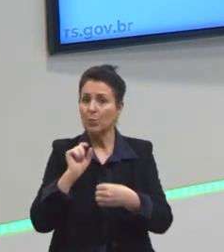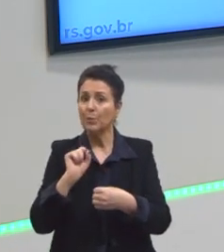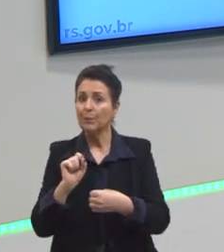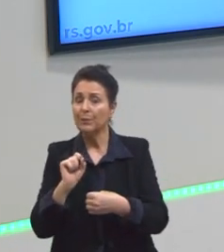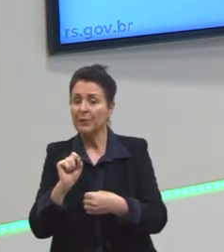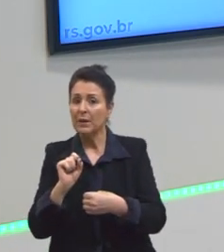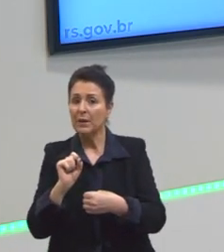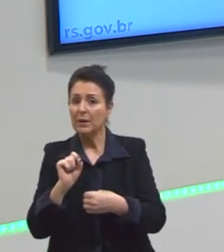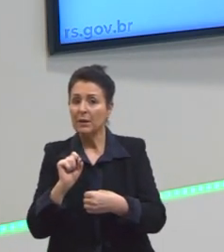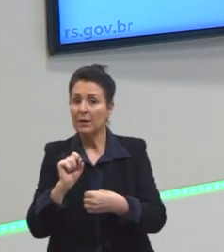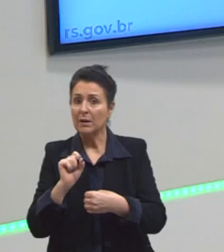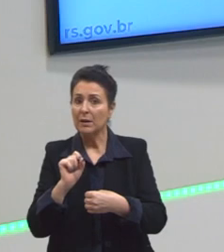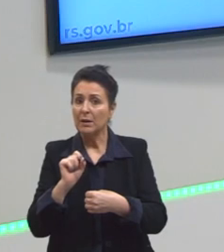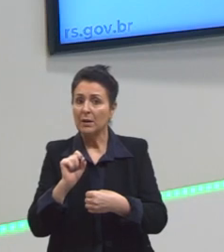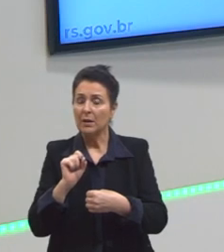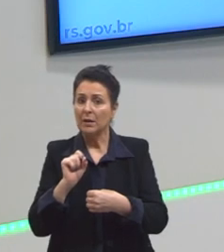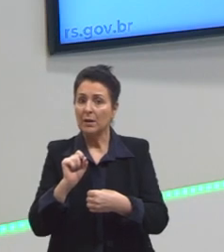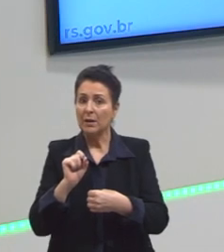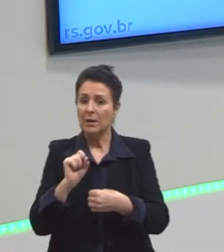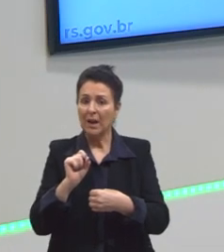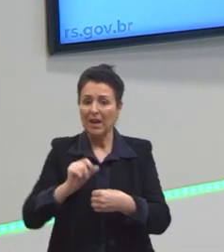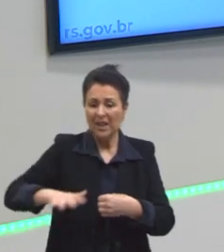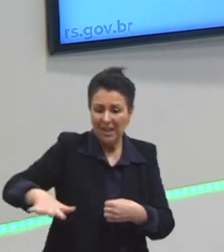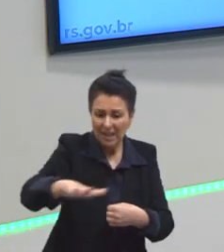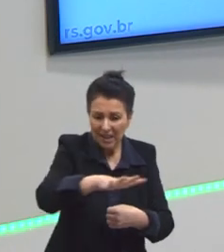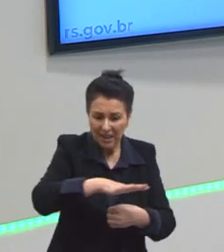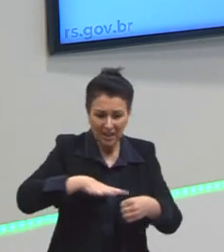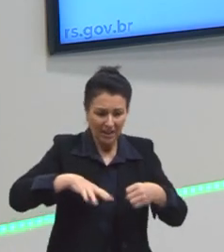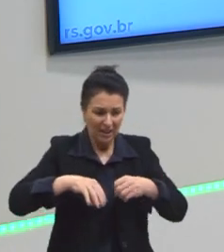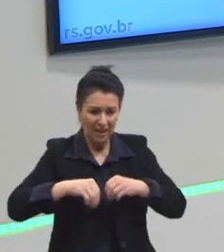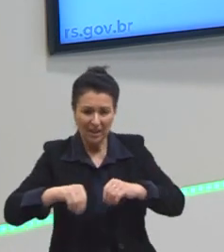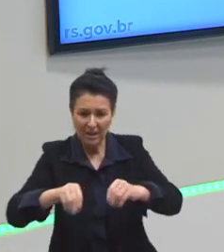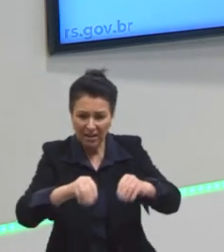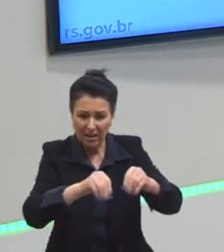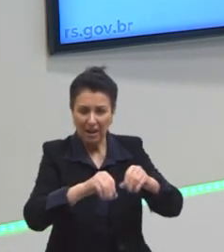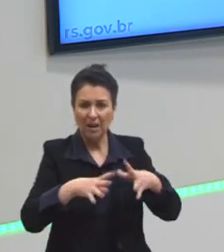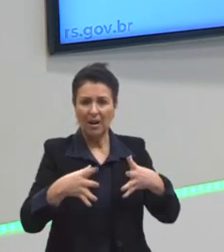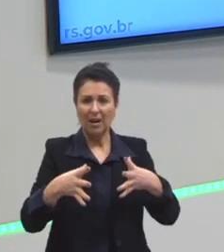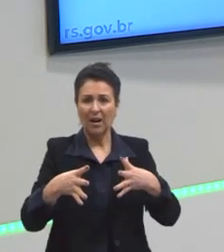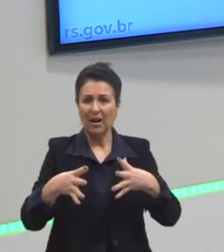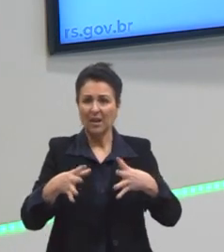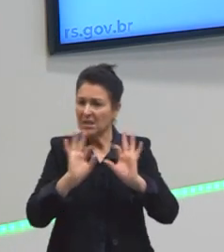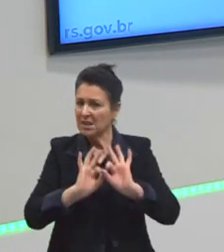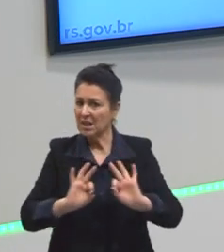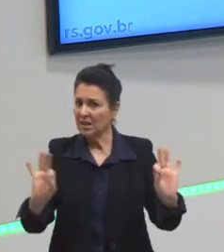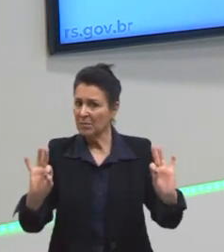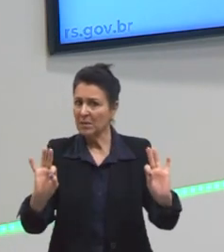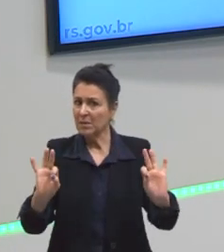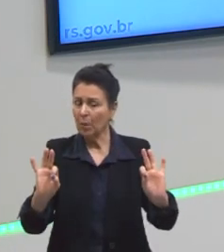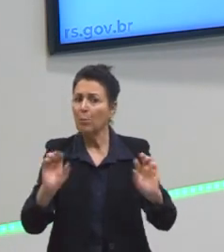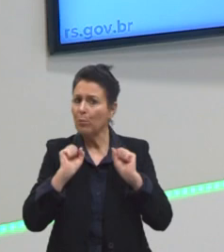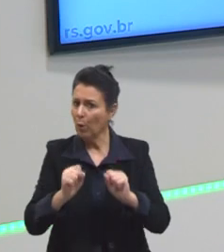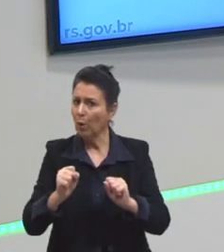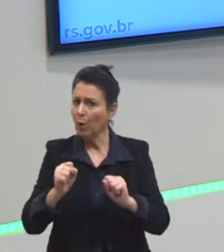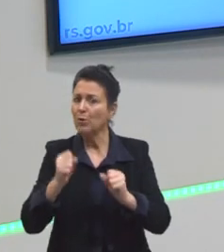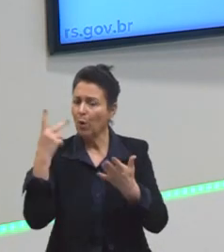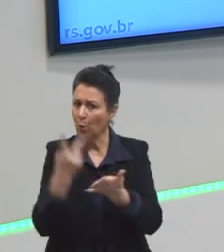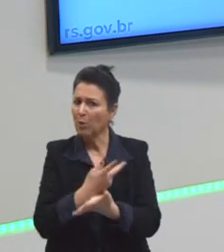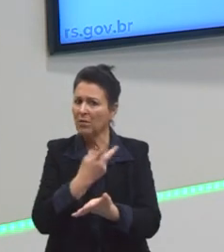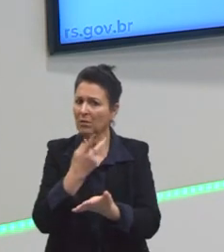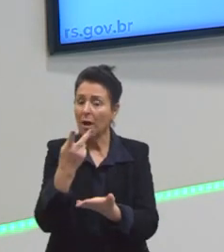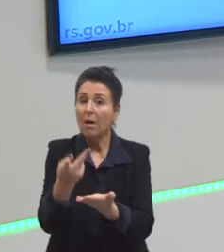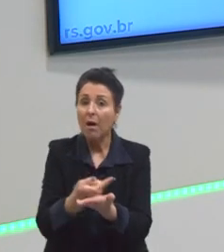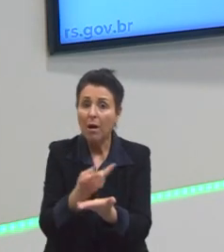que nasce na cidade terrena esses problemas sempre acontecer eu mais na cidade celestre Celeste